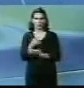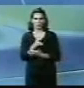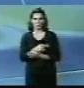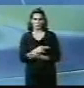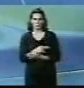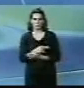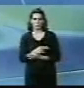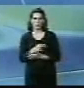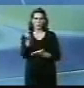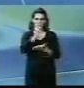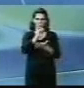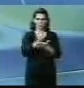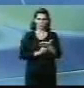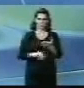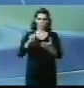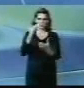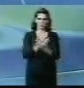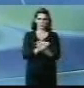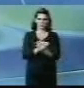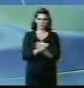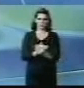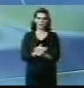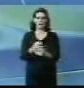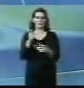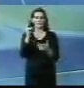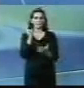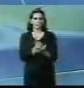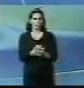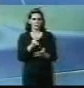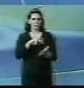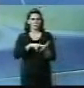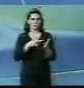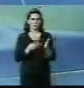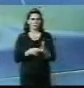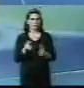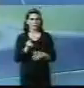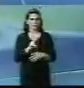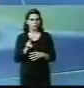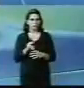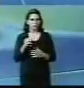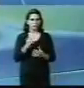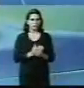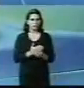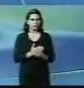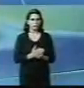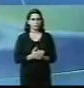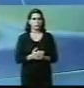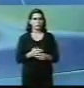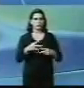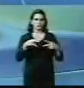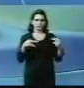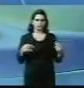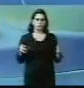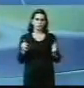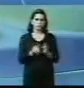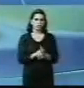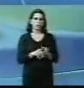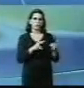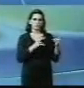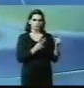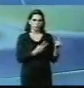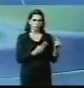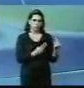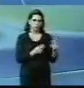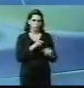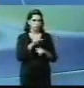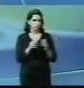de documento de texto? Então, mesmo que você renomeie o arquivo, o conteúdo dele, ele permanece